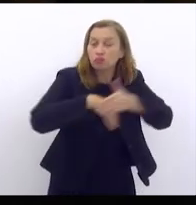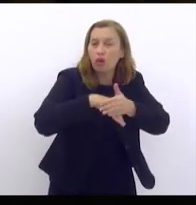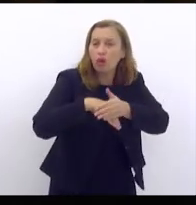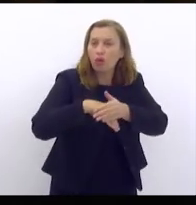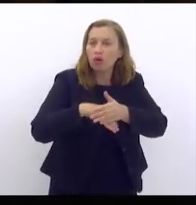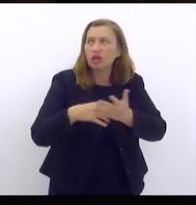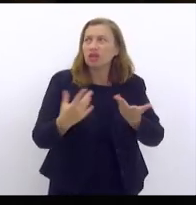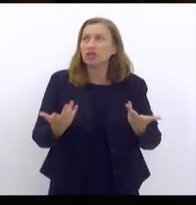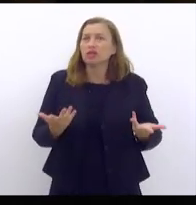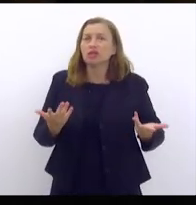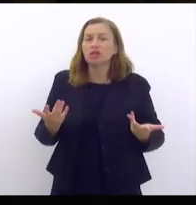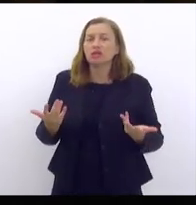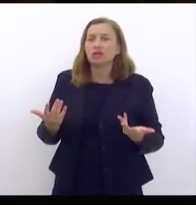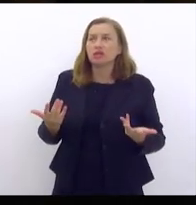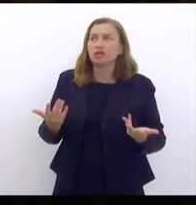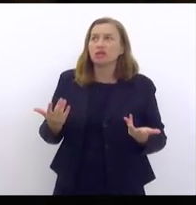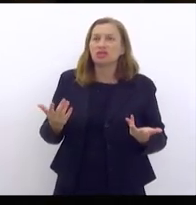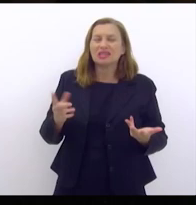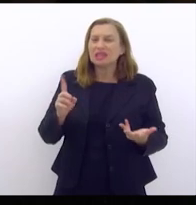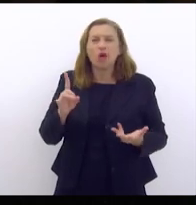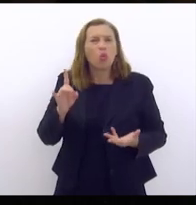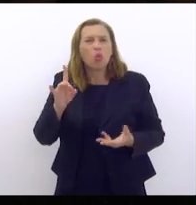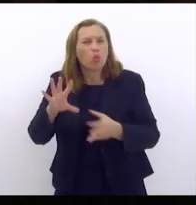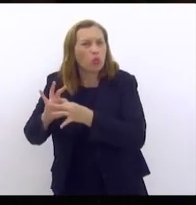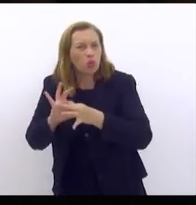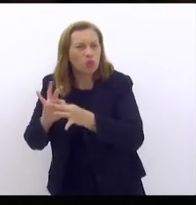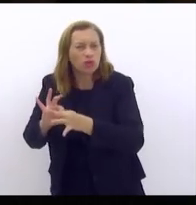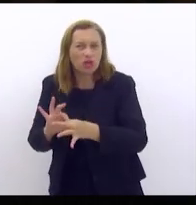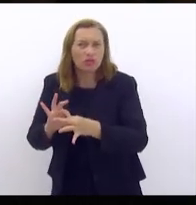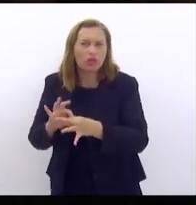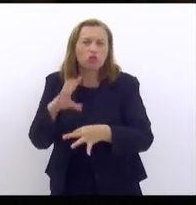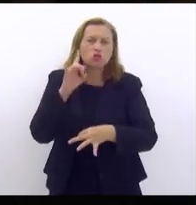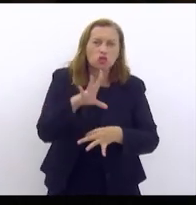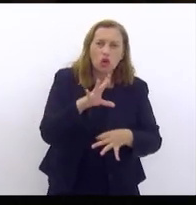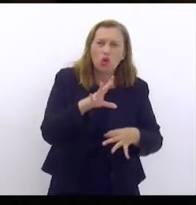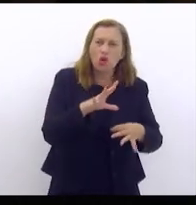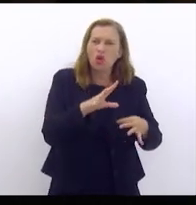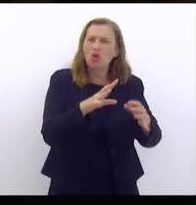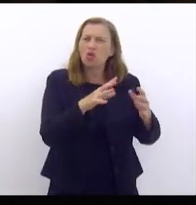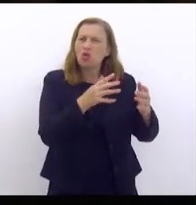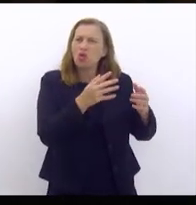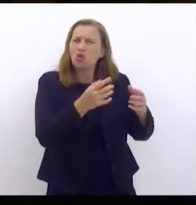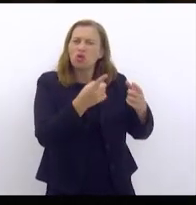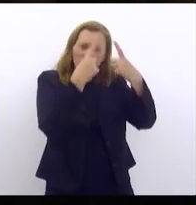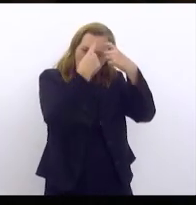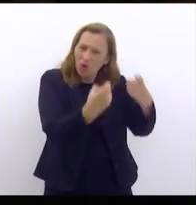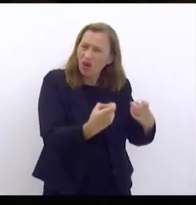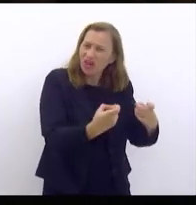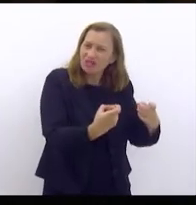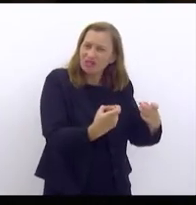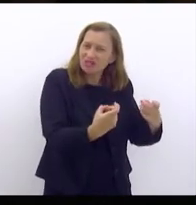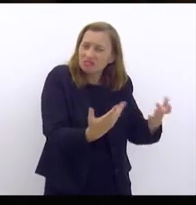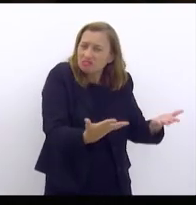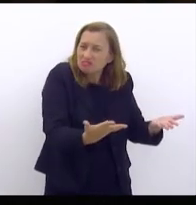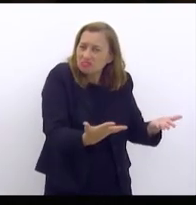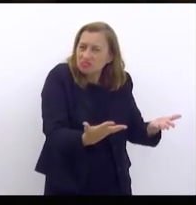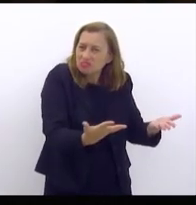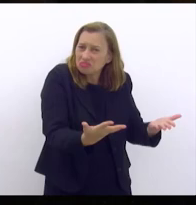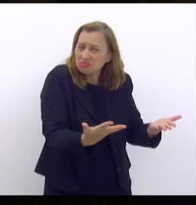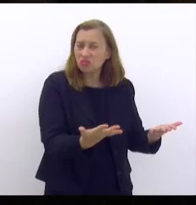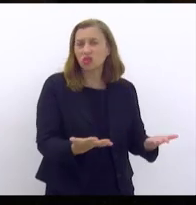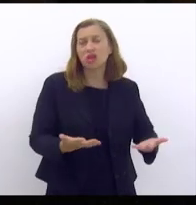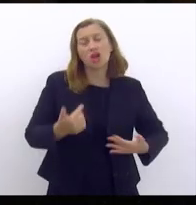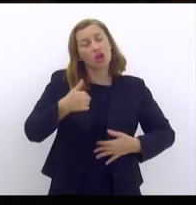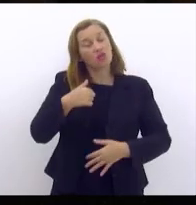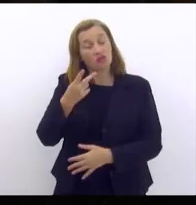de unir, só tem servido para gerar mais violência. E